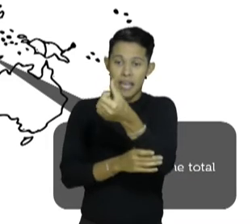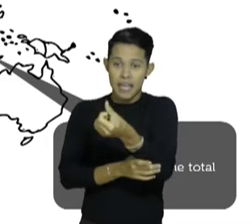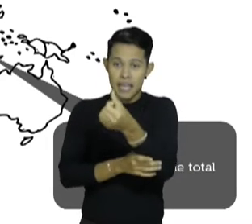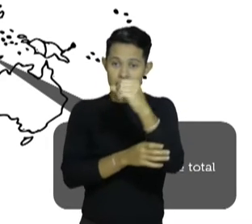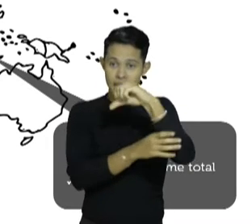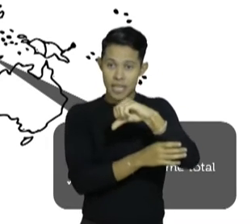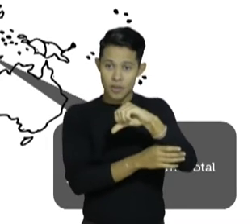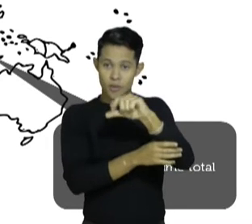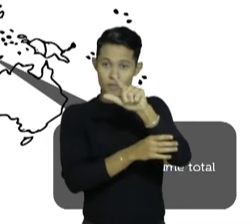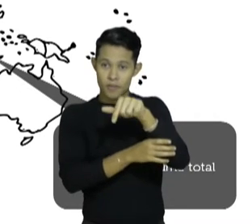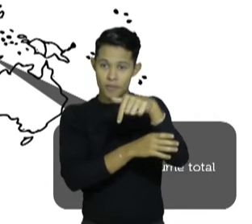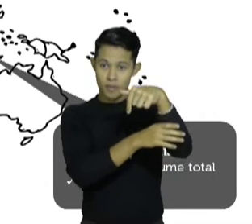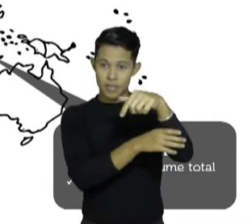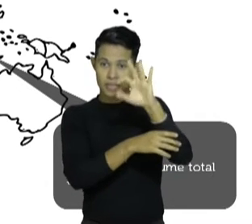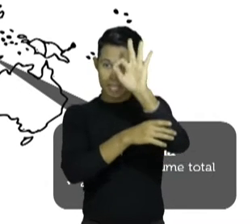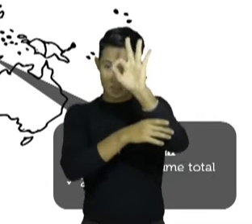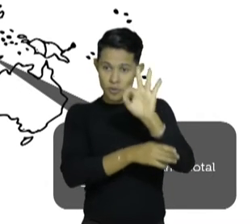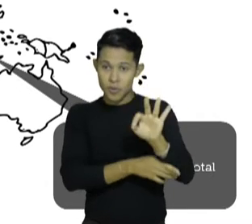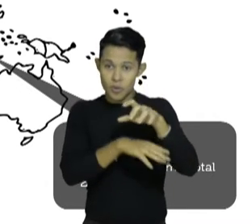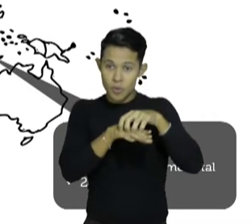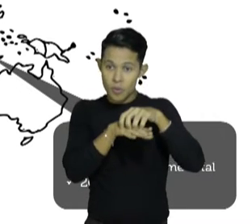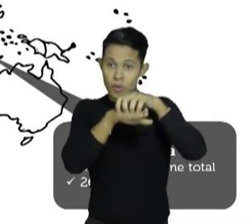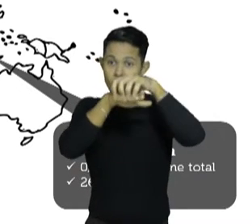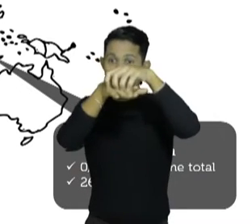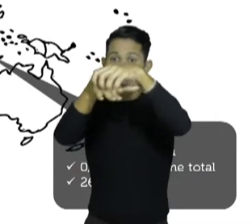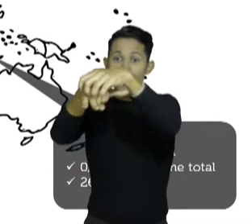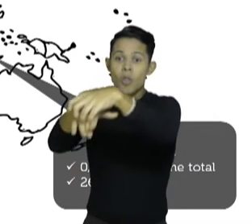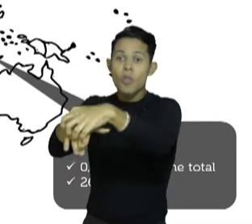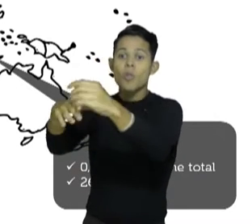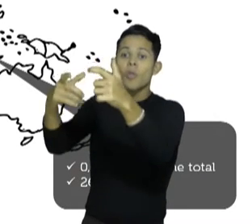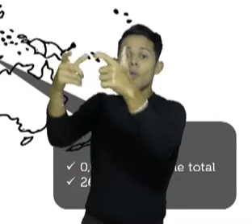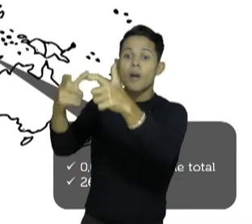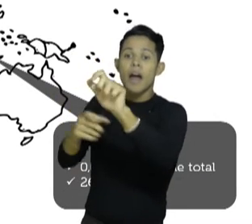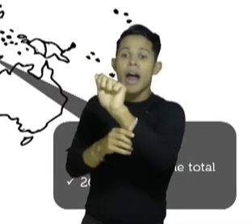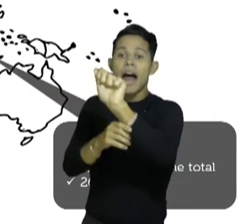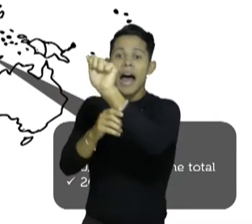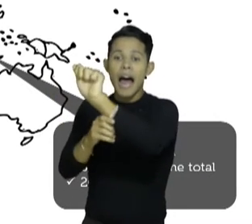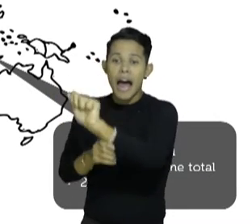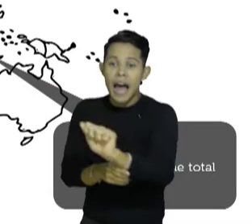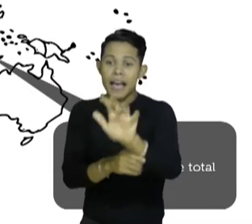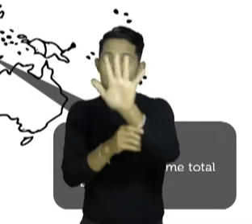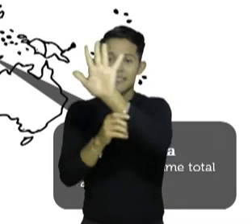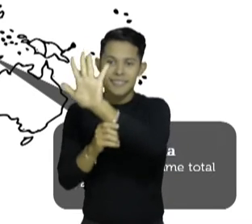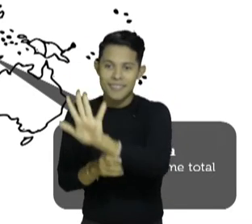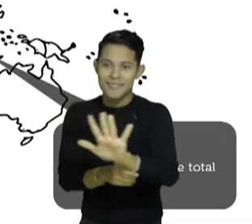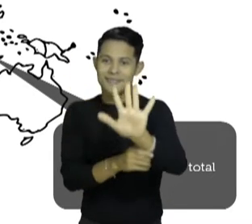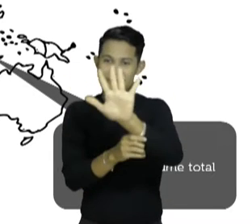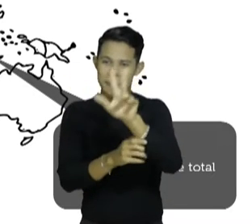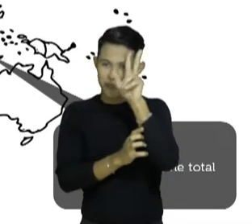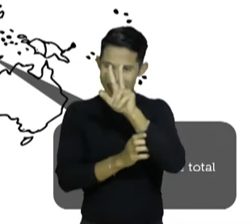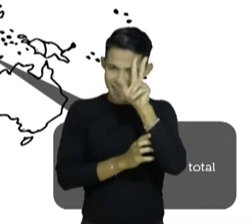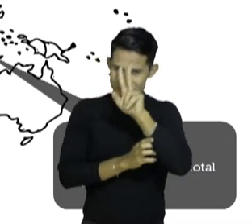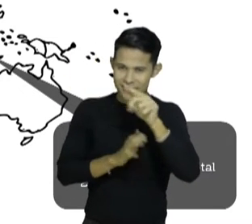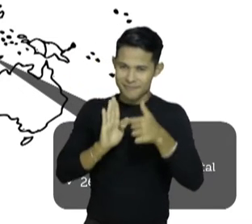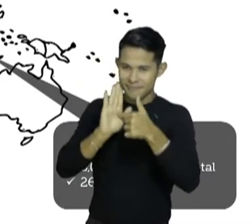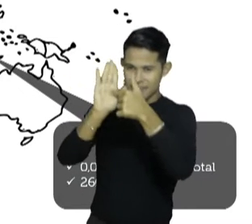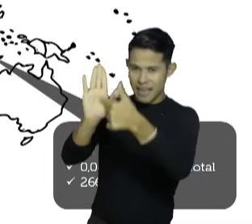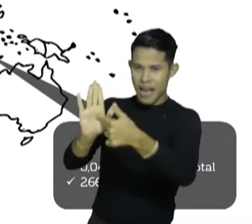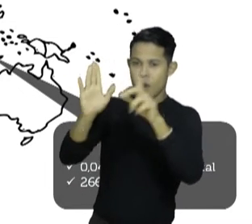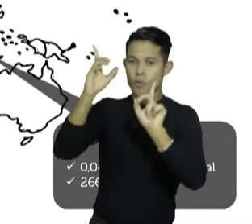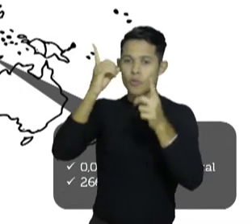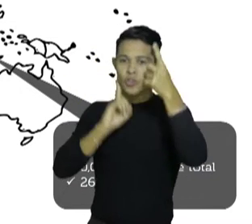69,7 do volume exportado pelo Brasil vai pra Ásia e aí a gente falou do Chile aqui